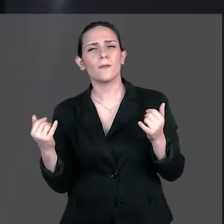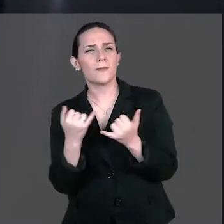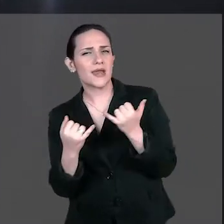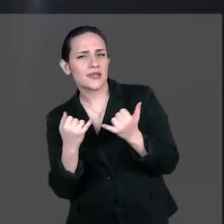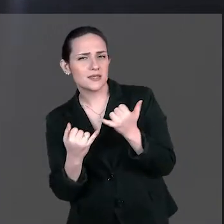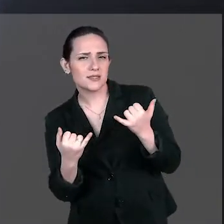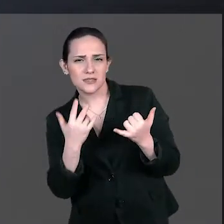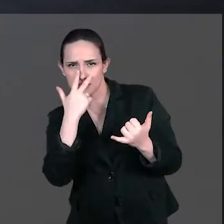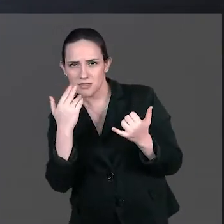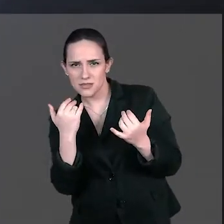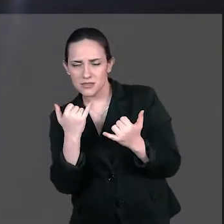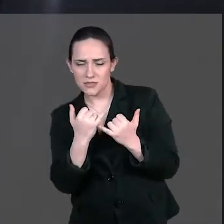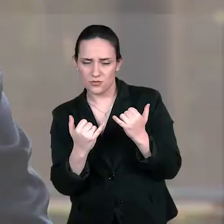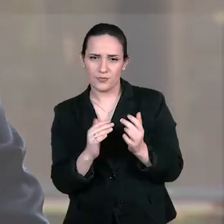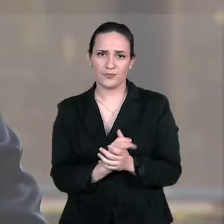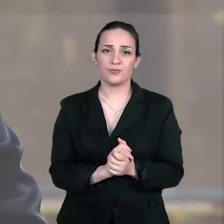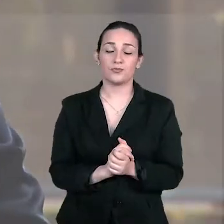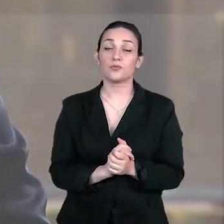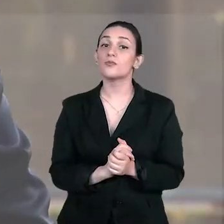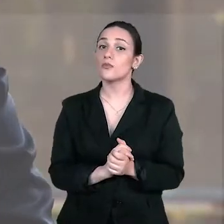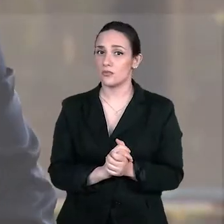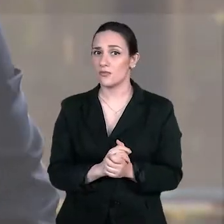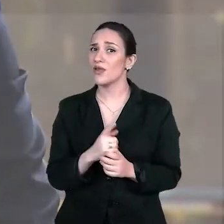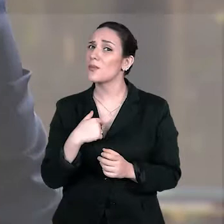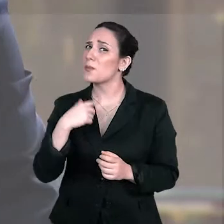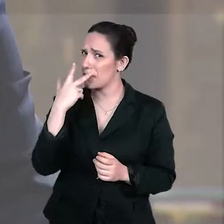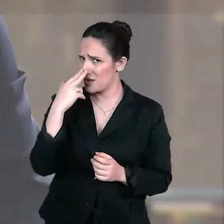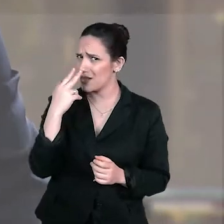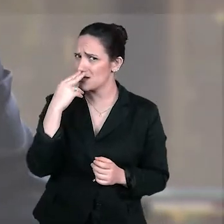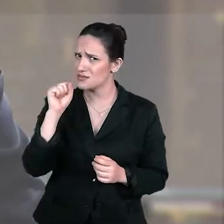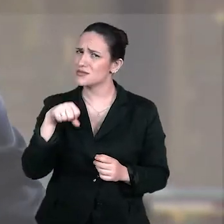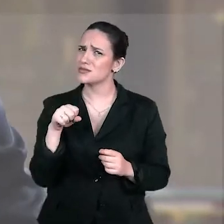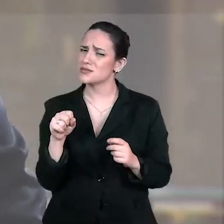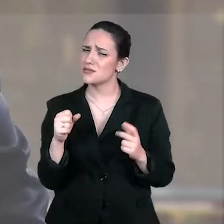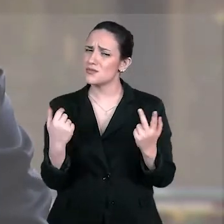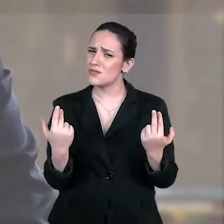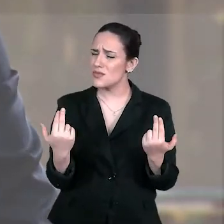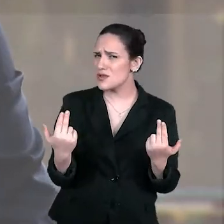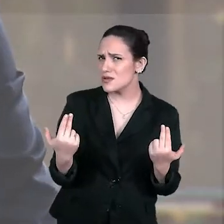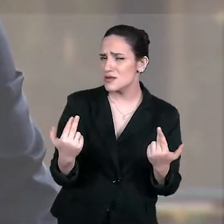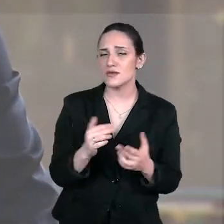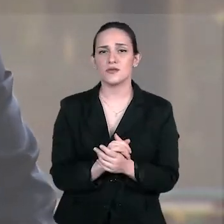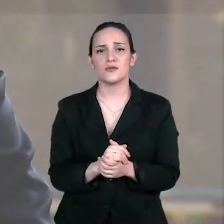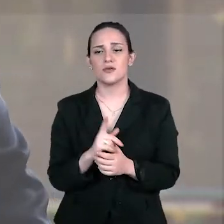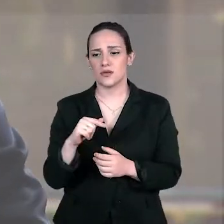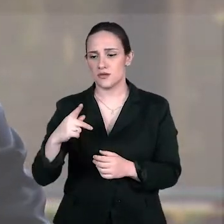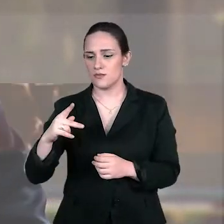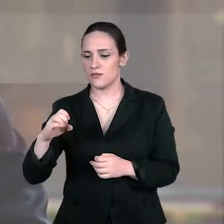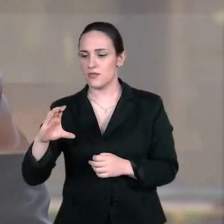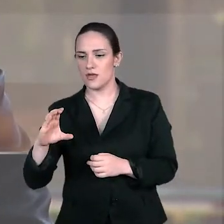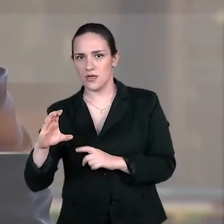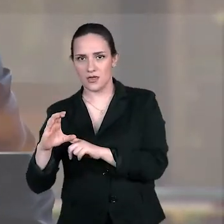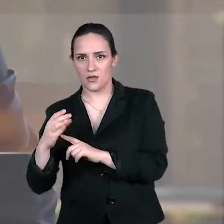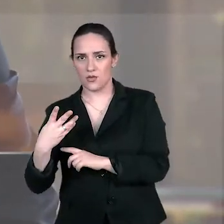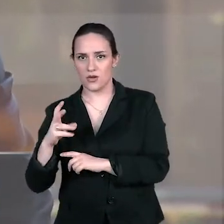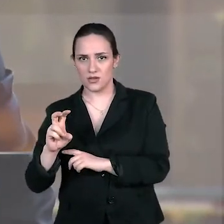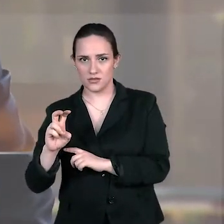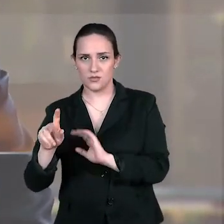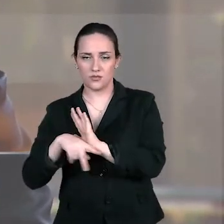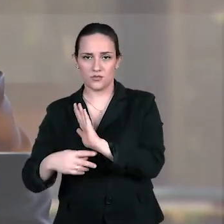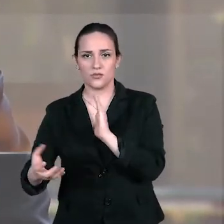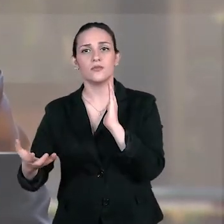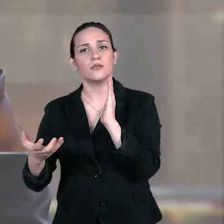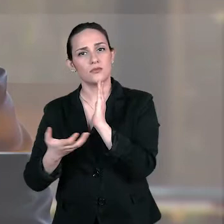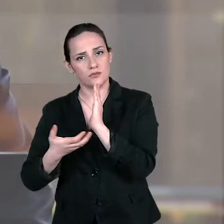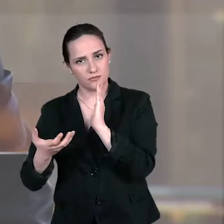elas se aproximam? Paulo, basicamente, elas são muito semelhantes, por assim dizer. A PEC 45, que está no